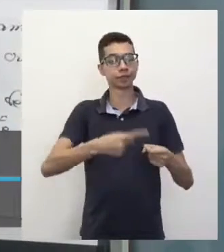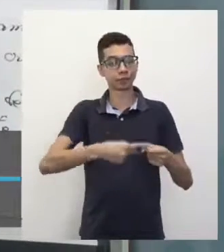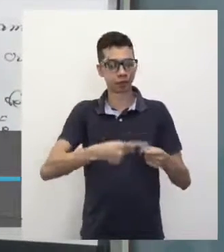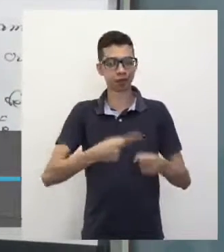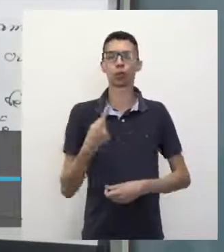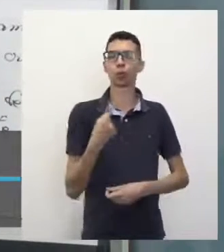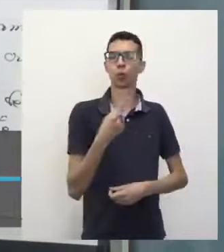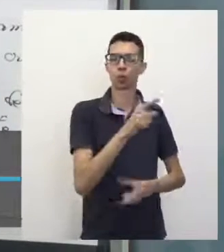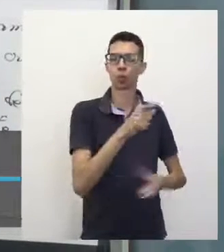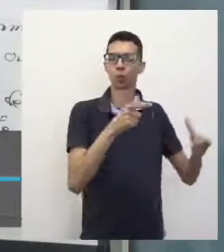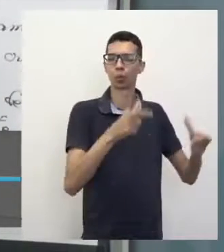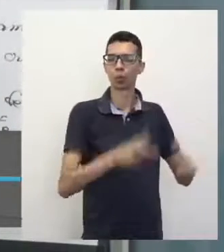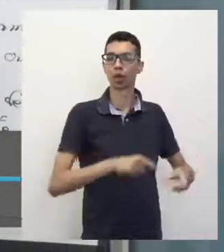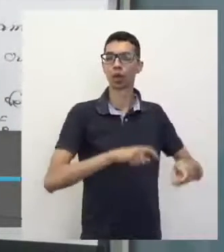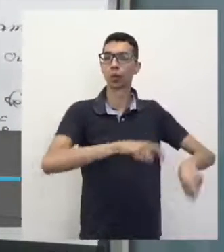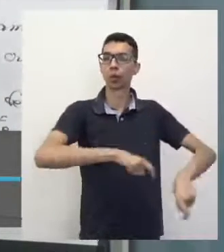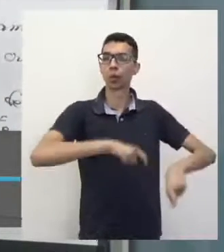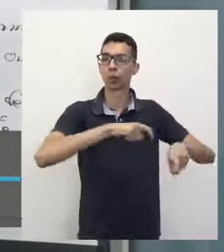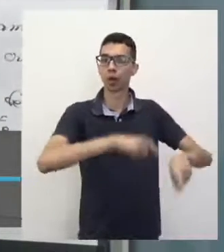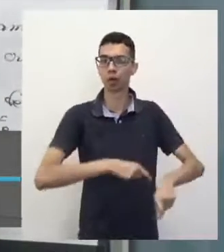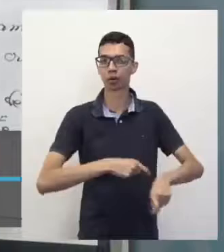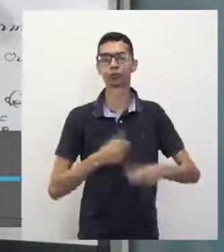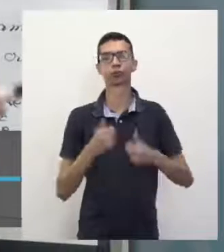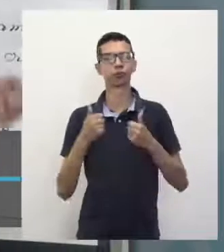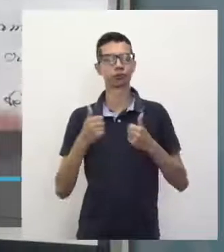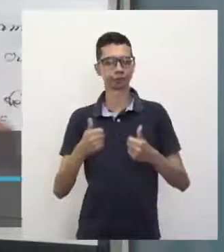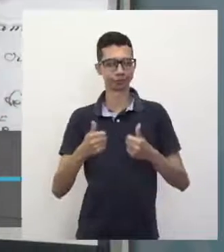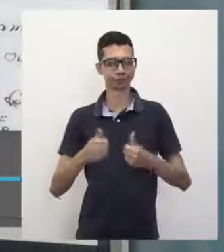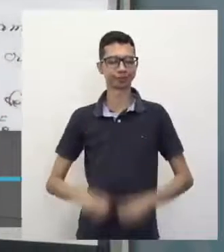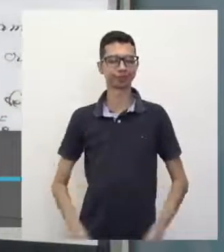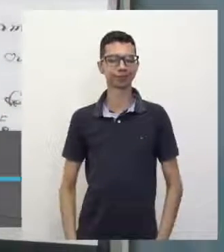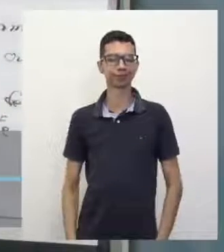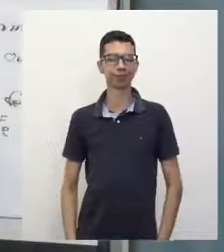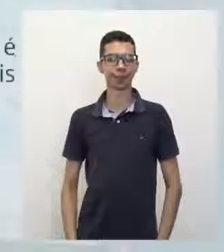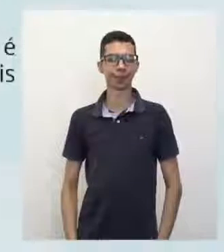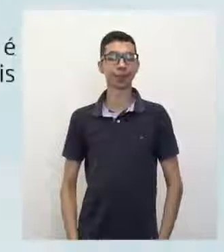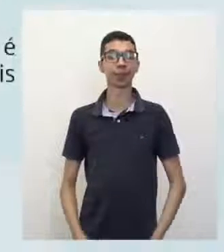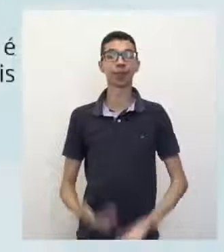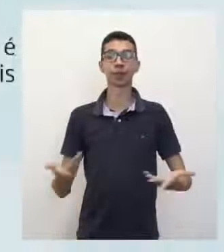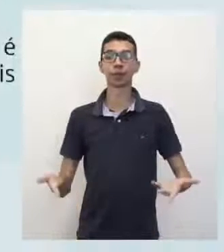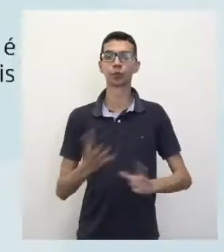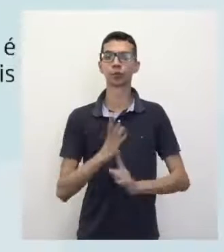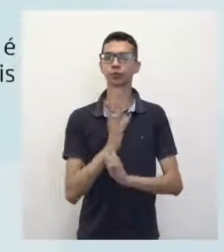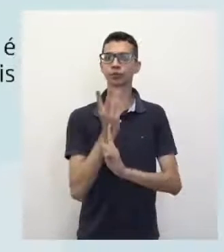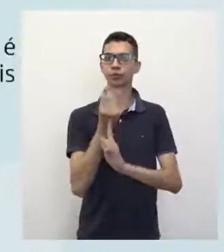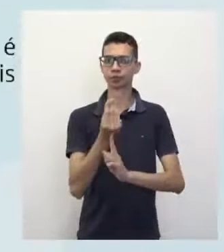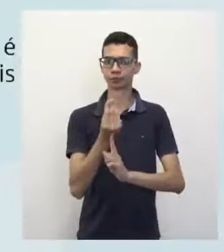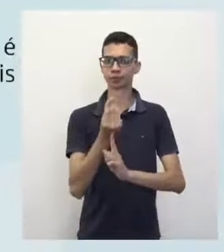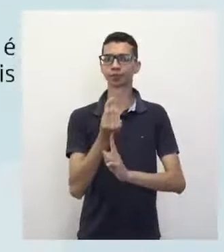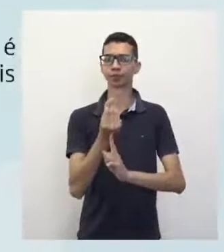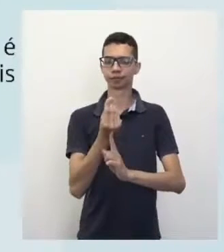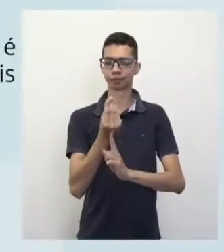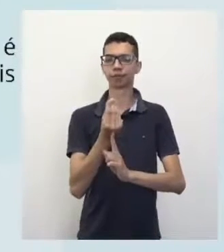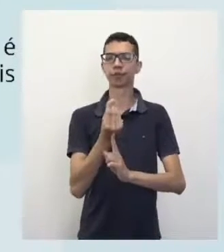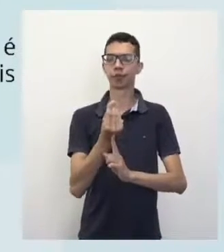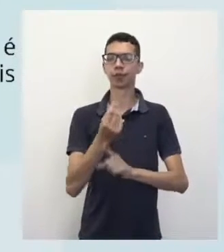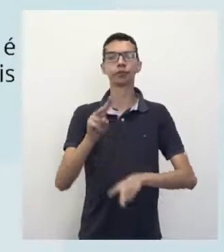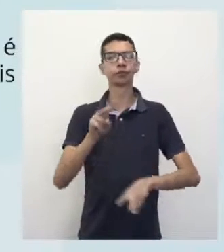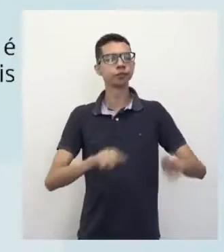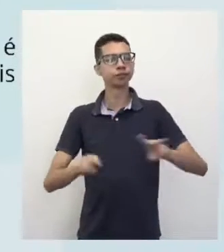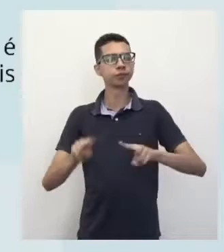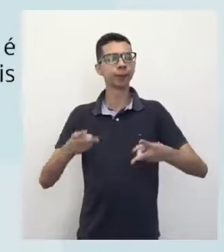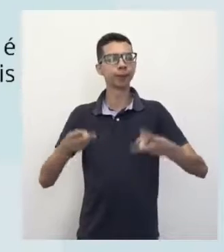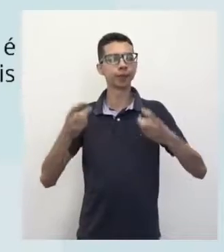dos interiores da zona rural das cidades, certo? Então, sendo assim, a partir do produto artístico que é apreciado, é possível perceber